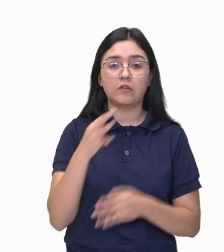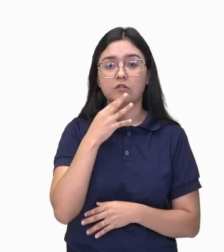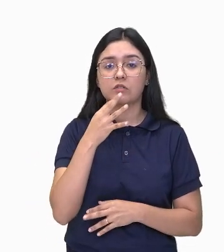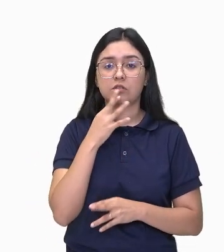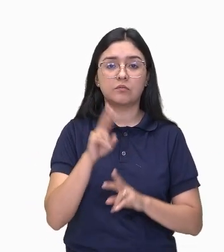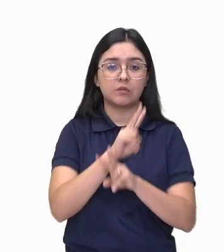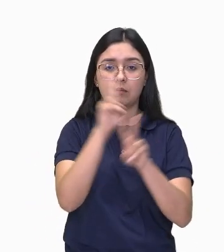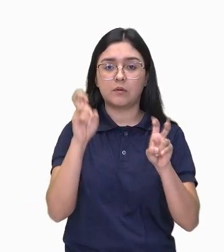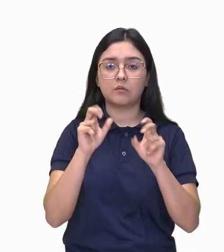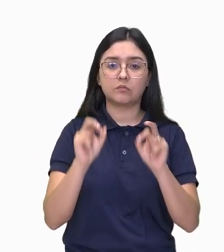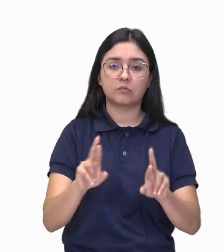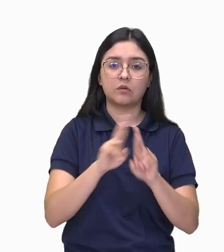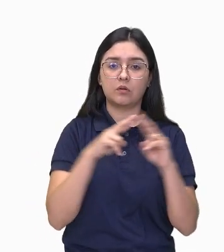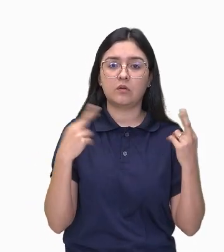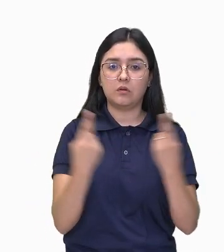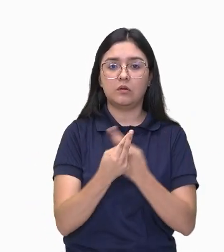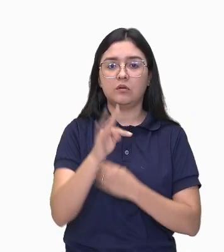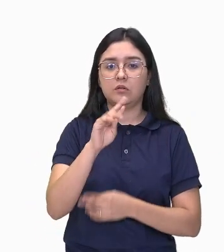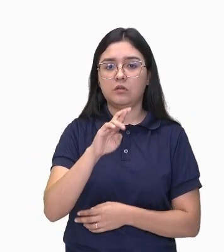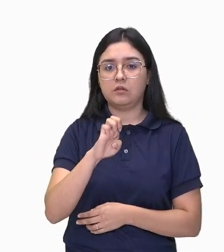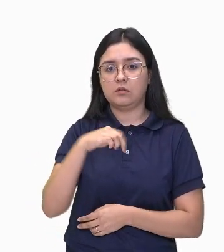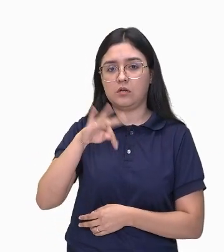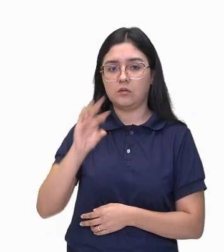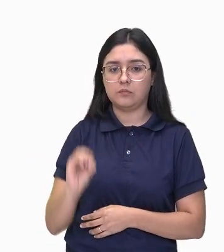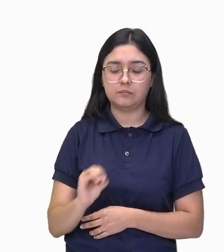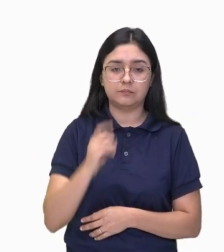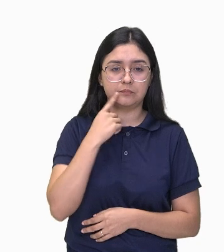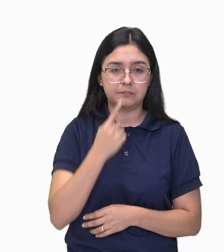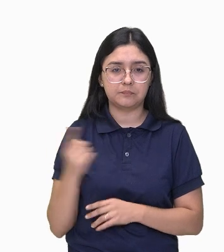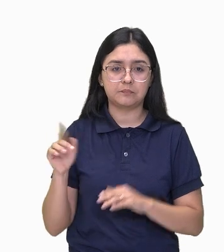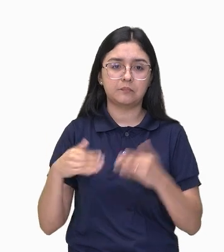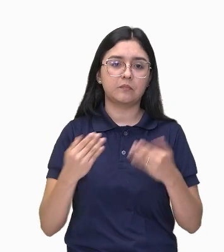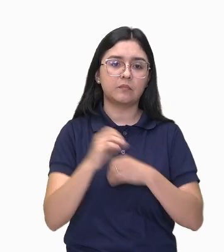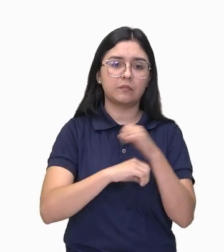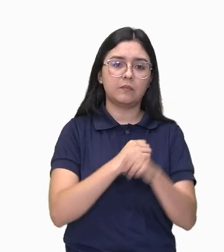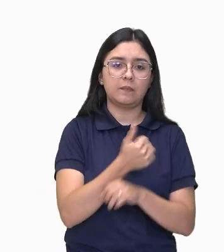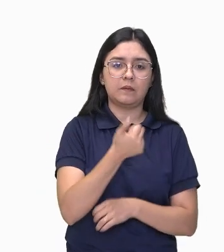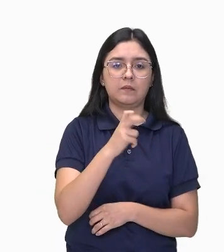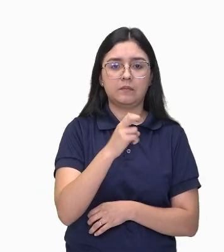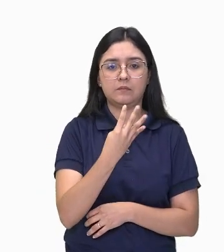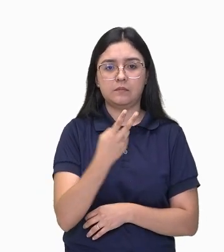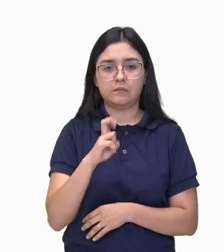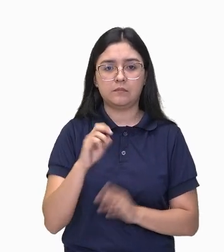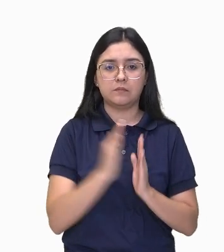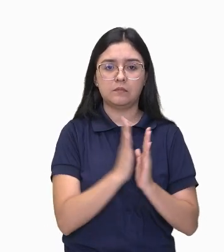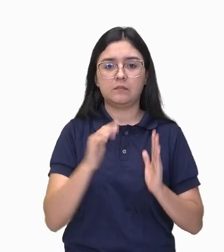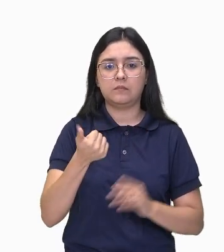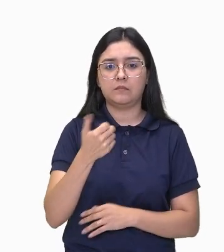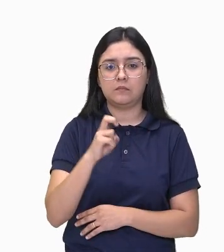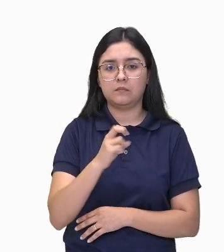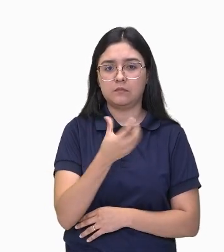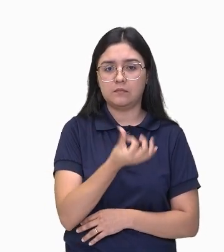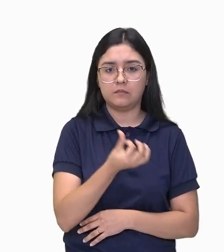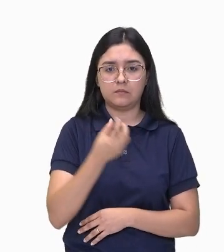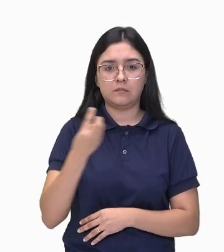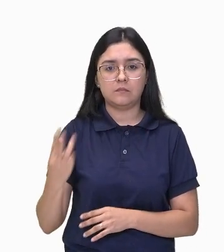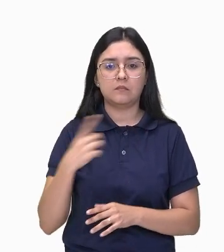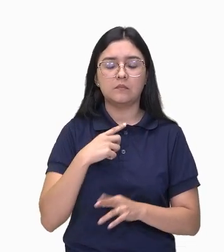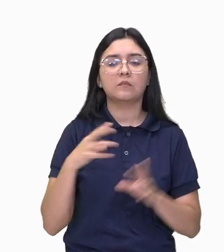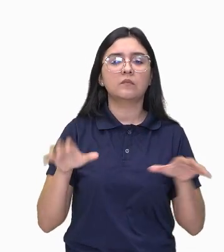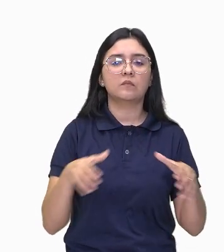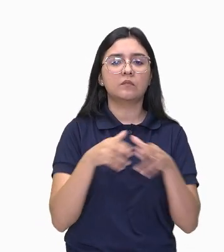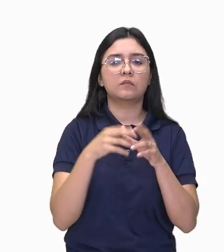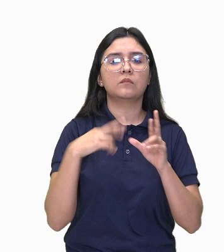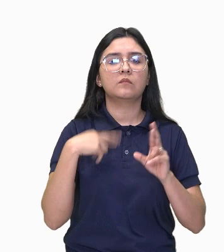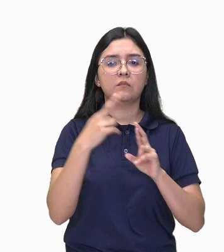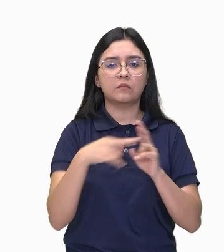pouquinho mais sobre o Concílio de Trento. Entre 1545 e 1563, religiosos e teólogos